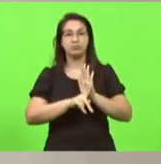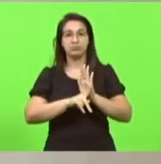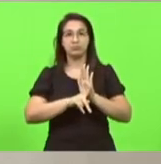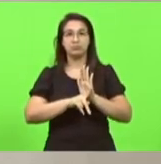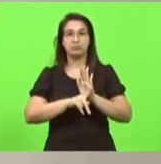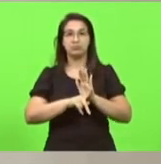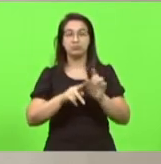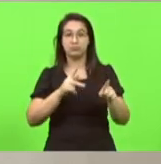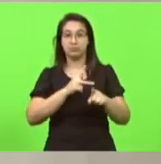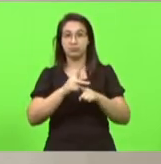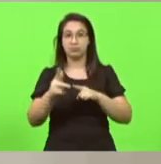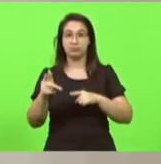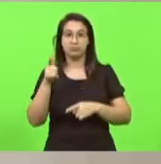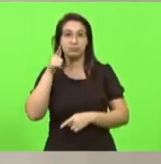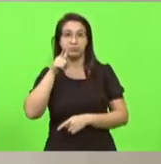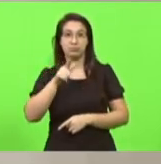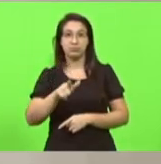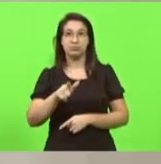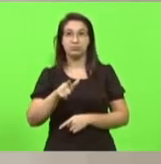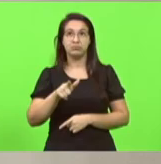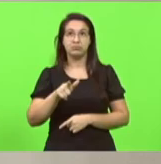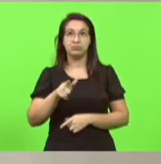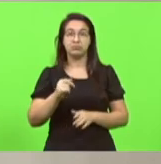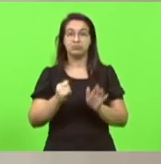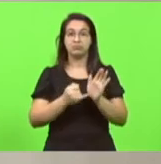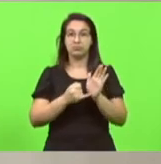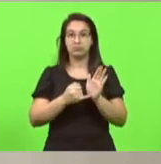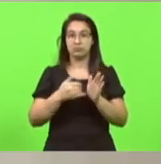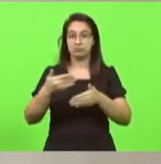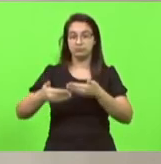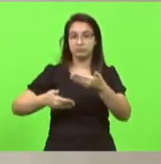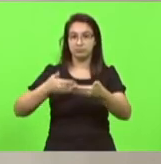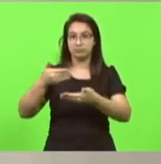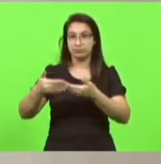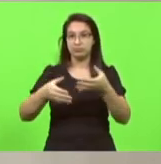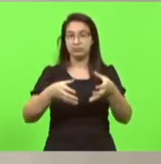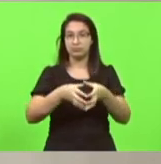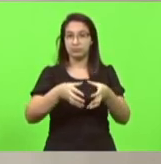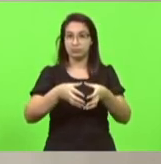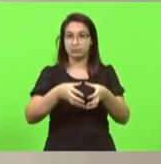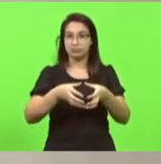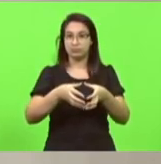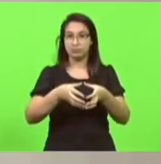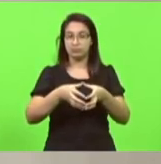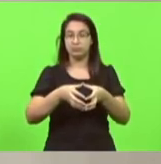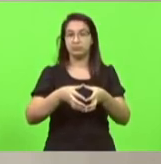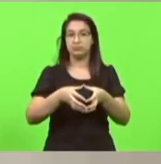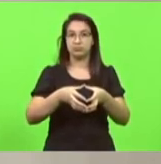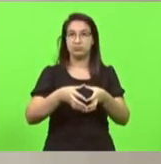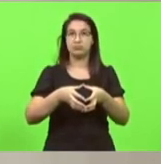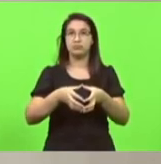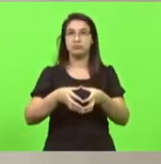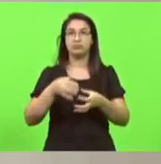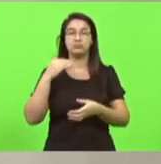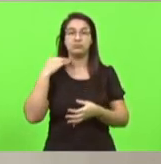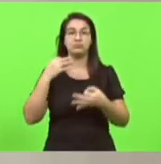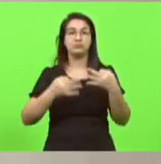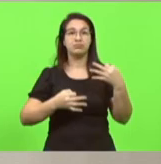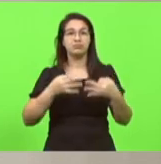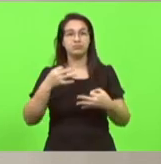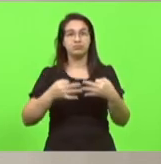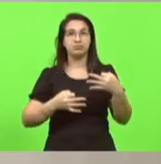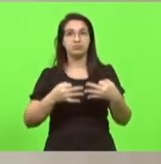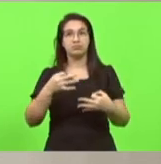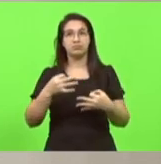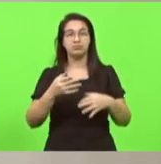vencedor denominado Transação Tributária, na categoria juiz da 17º Prêmio